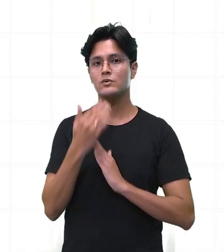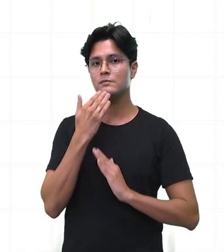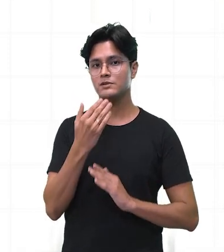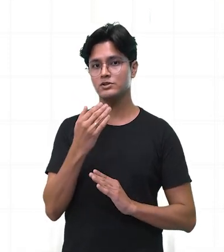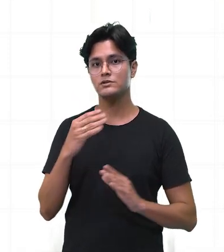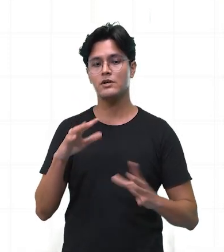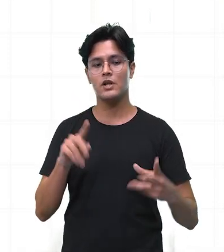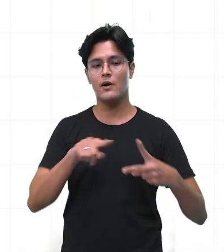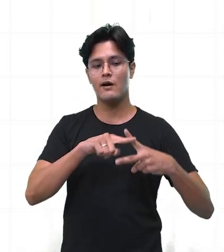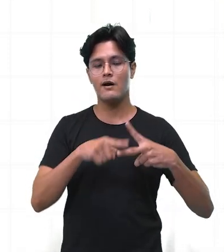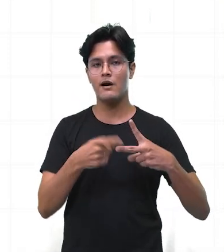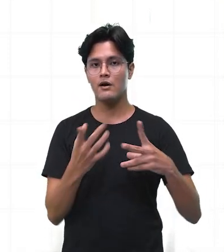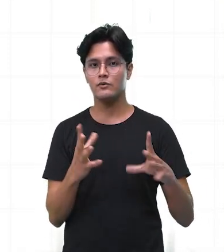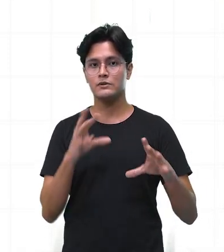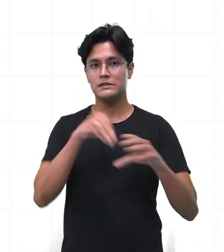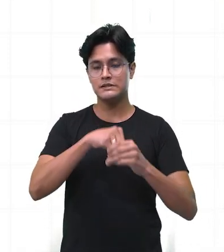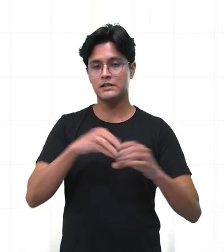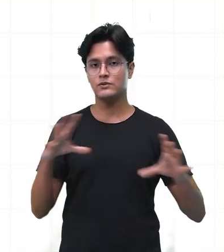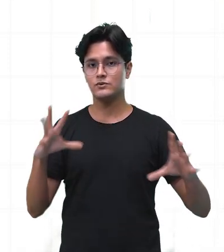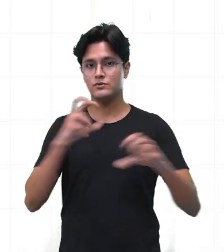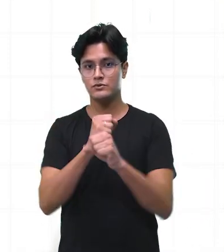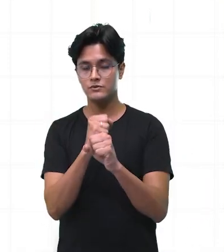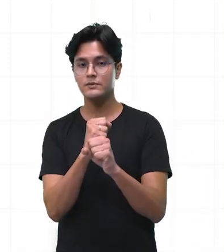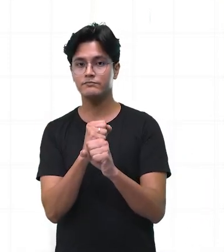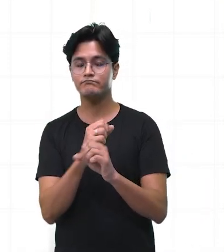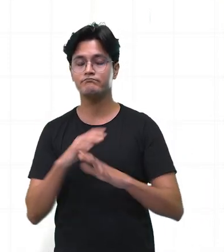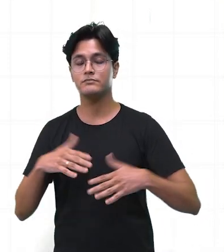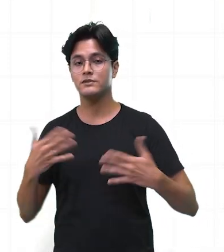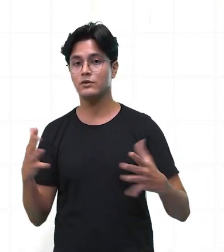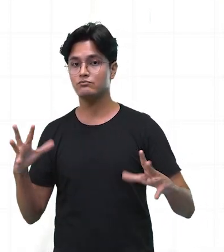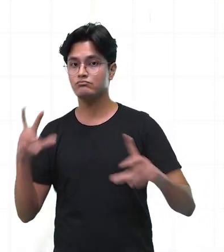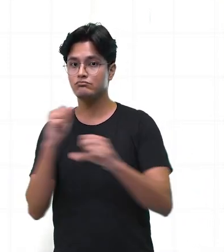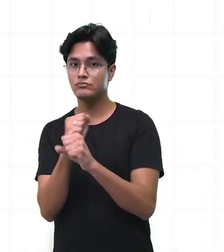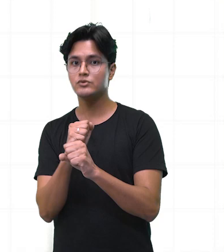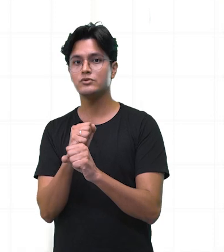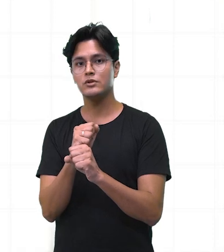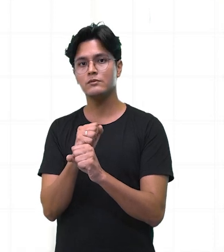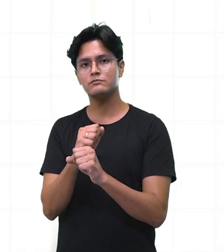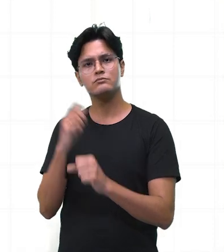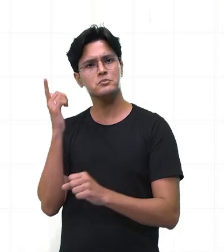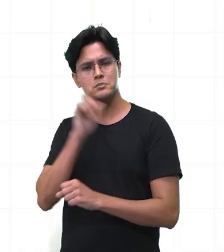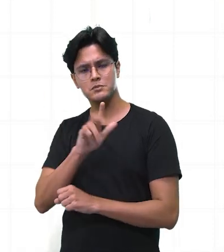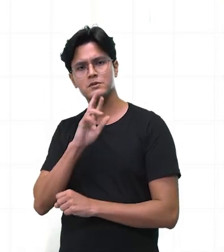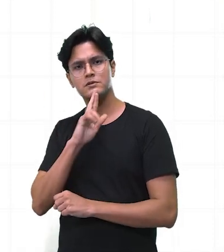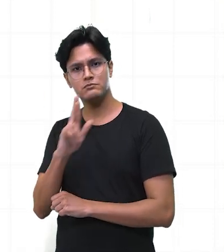ângulos internos. Tá ok? Se é a soma, então a gente já vai ter o resultado aí com